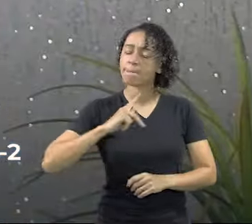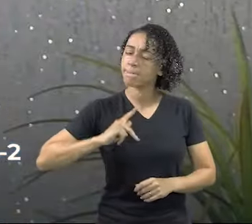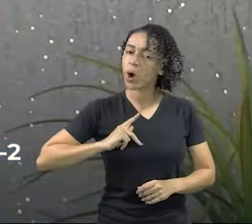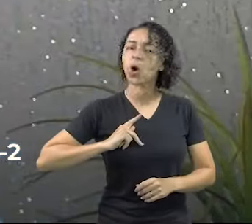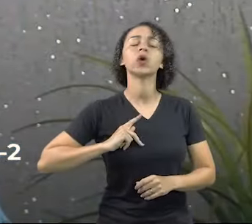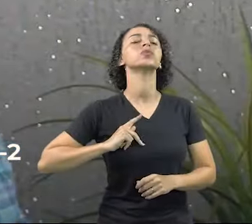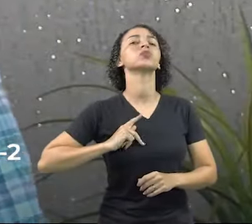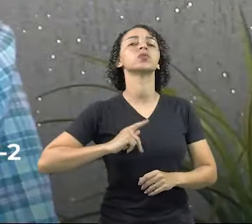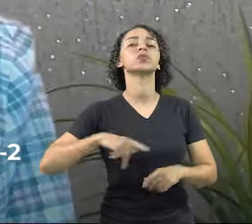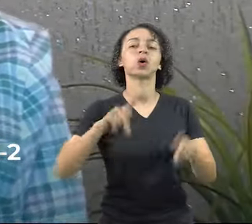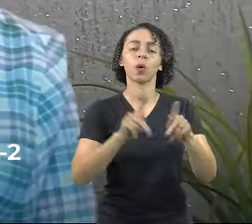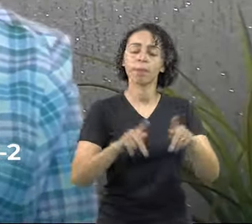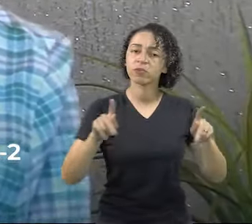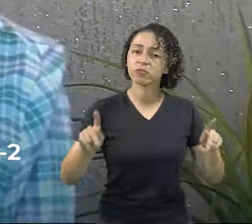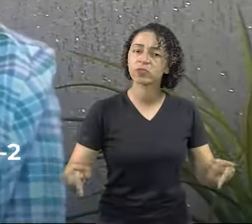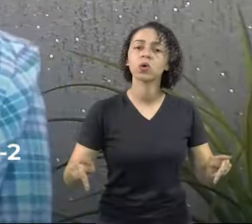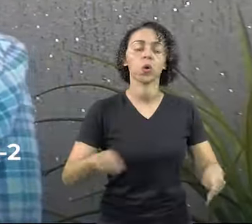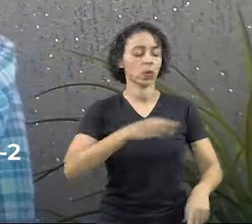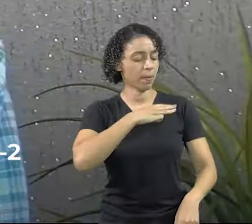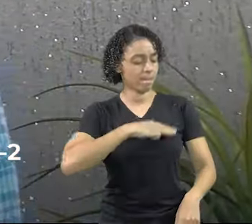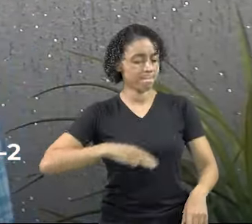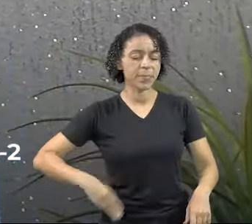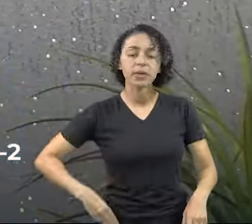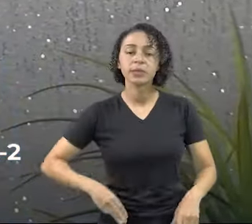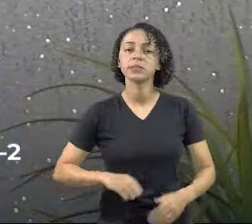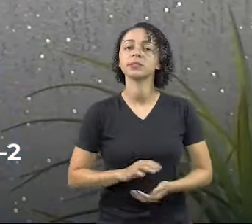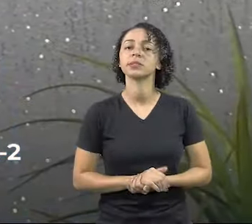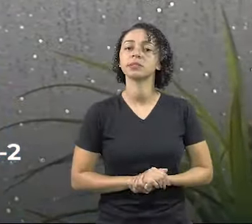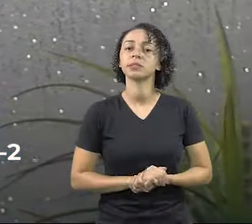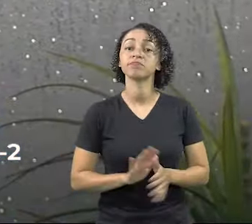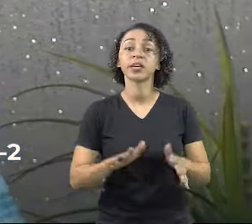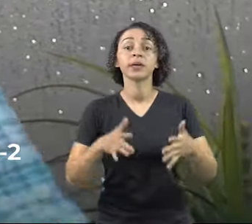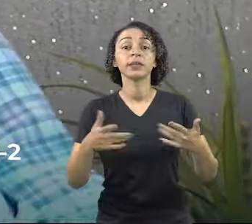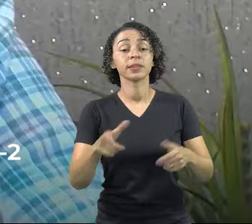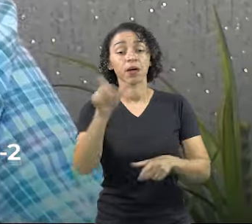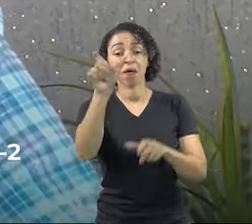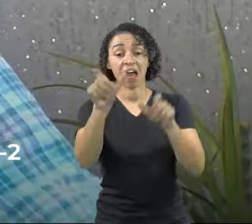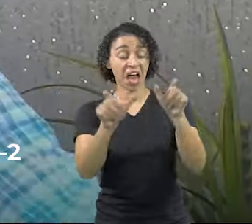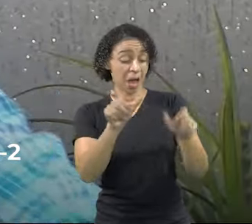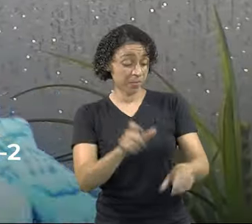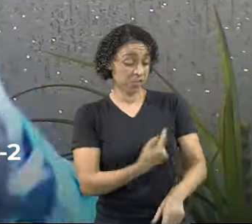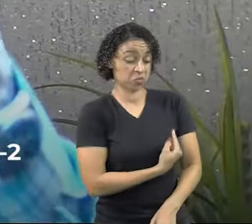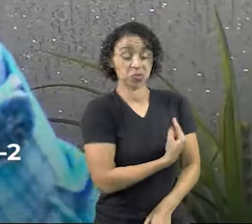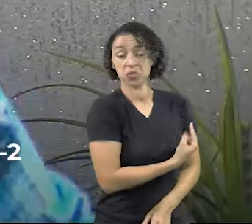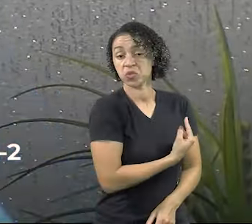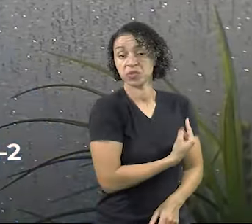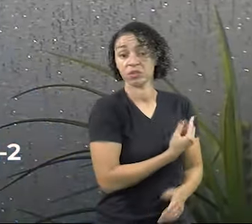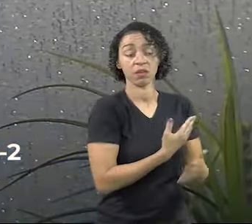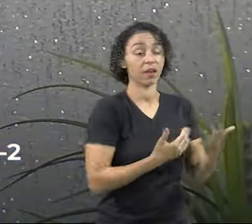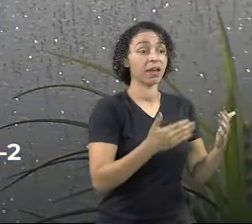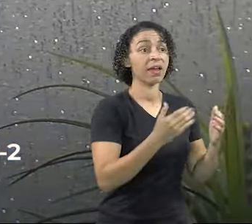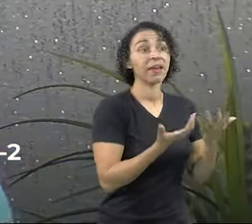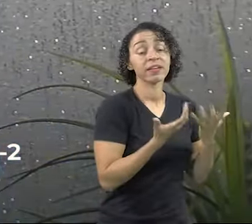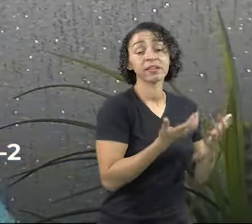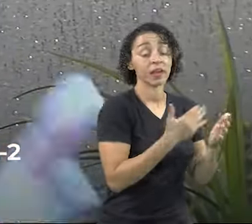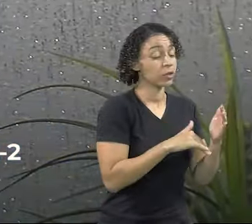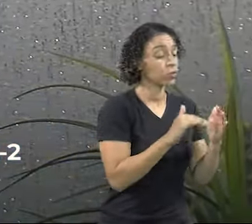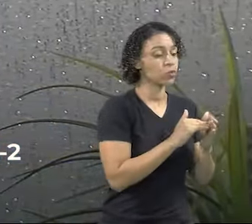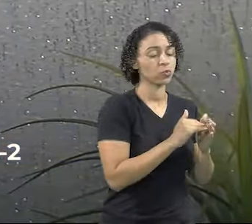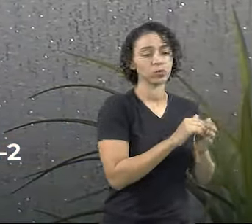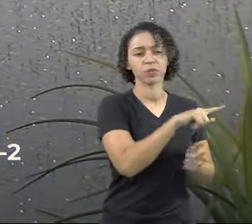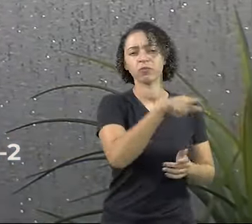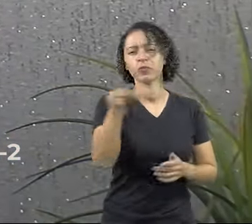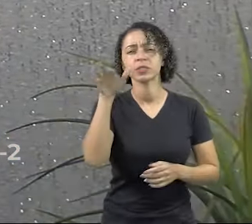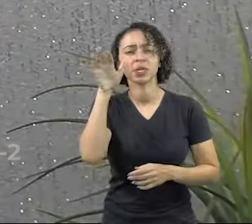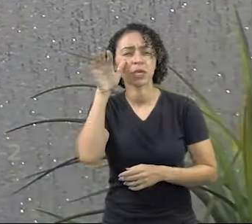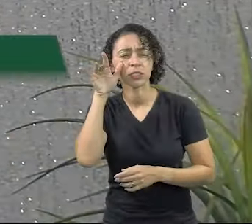doutores outros para professores para Mestres então uma pessoa ela que quer ser tudo como você que pode estar